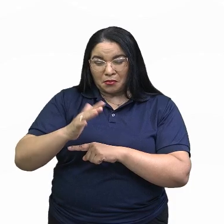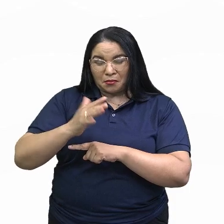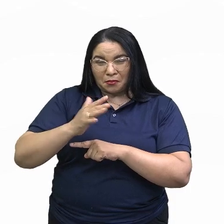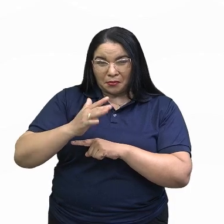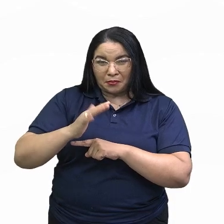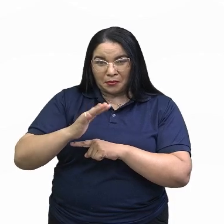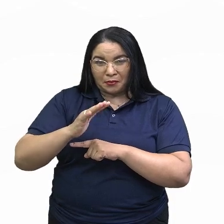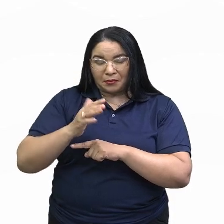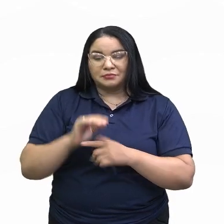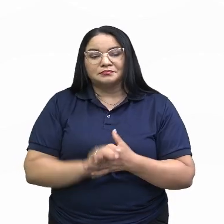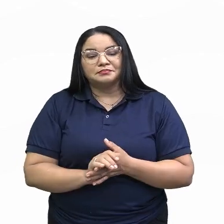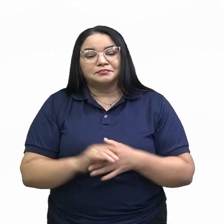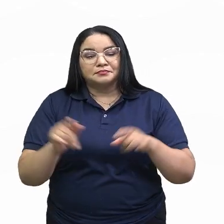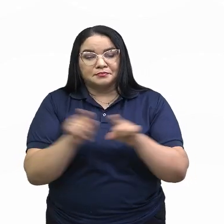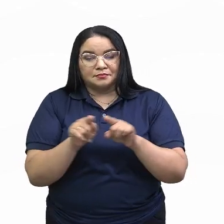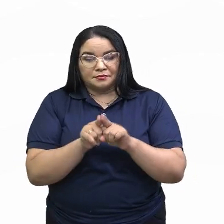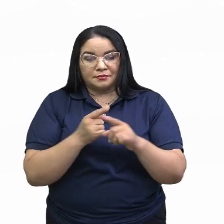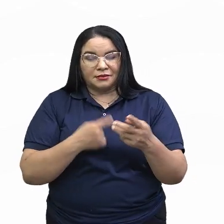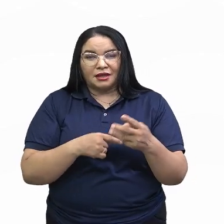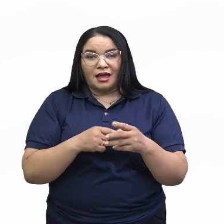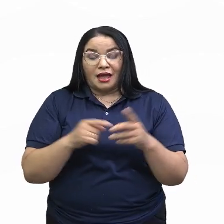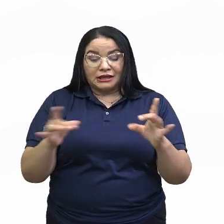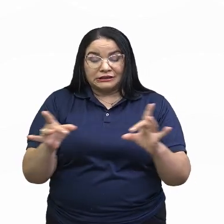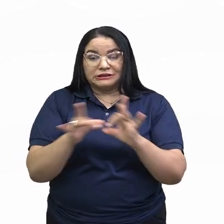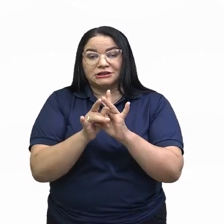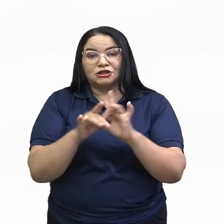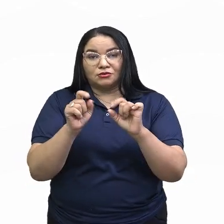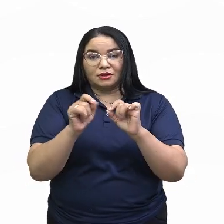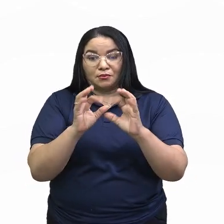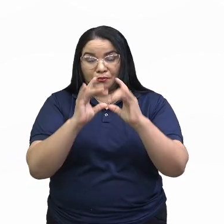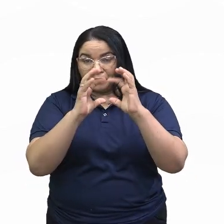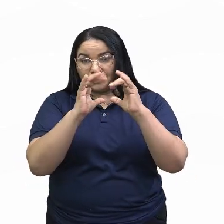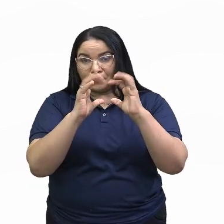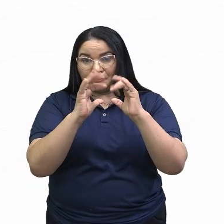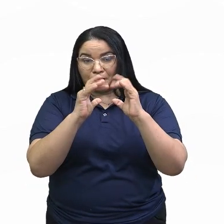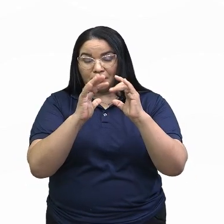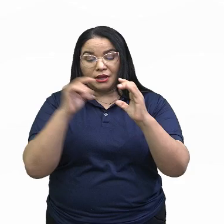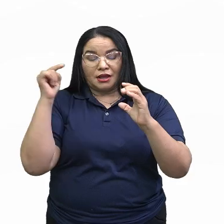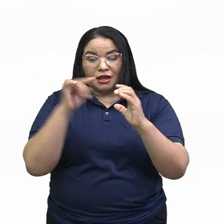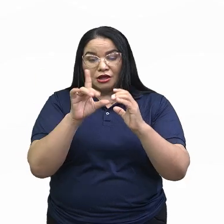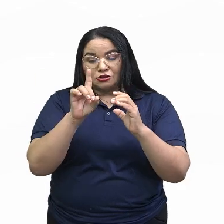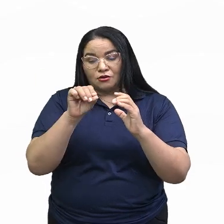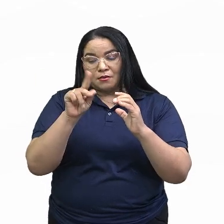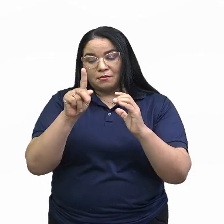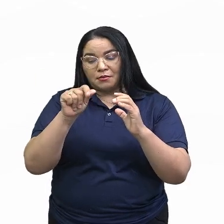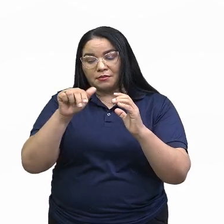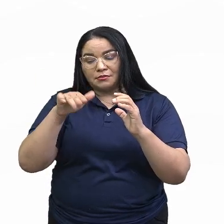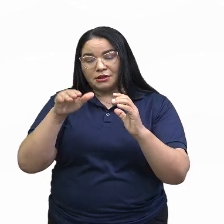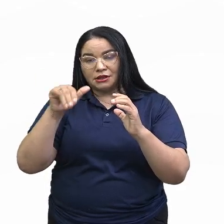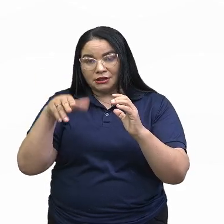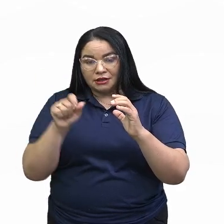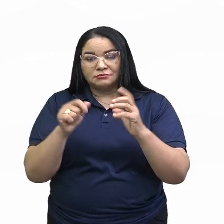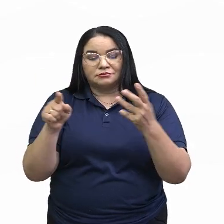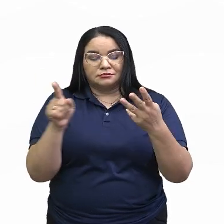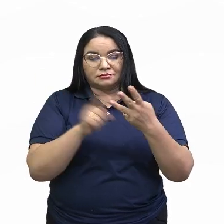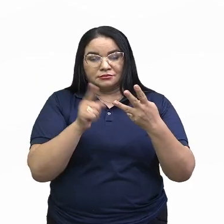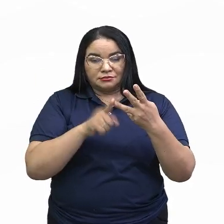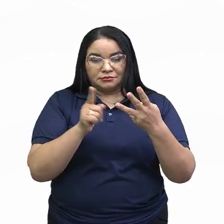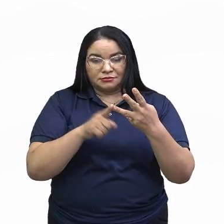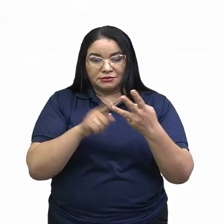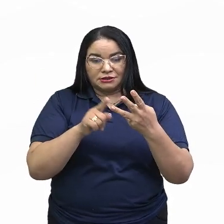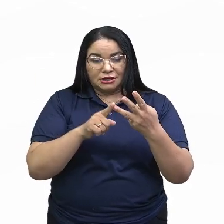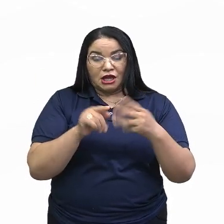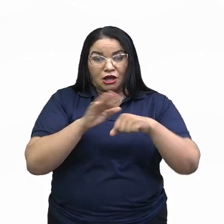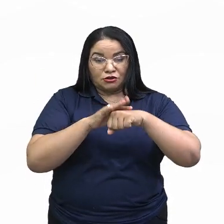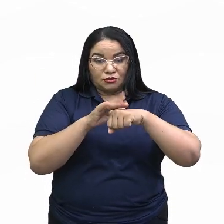sistema nervoso, né, a gente vai ver que ele está bem ligado com o neurotransmissor que é a dopamina. A esclerose